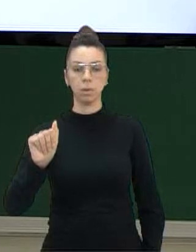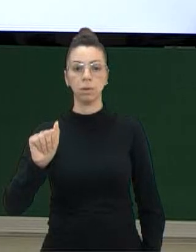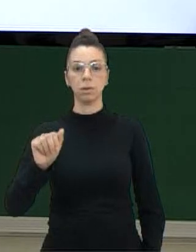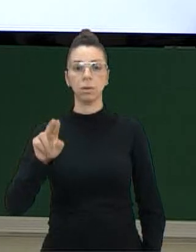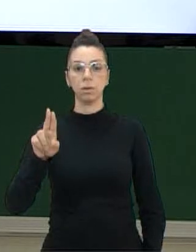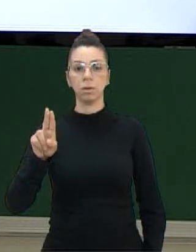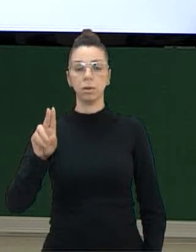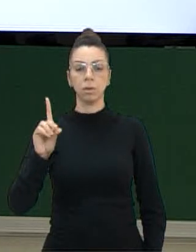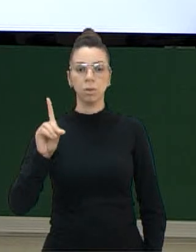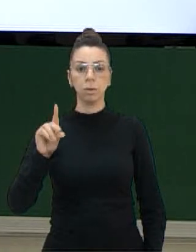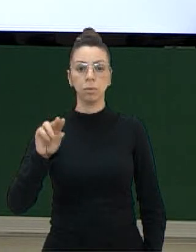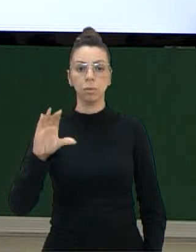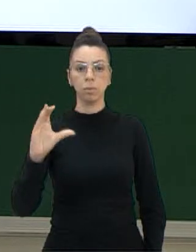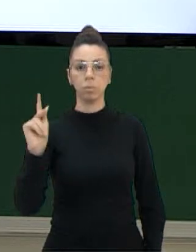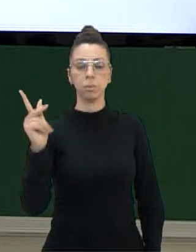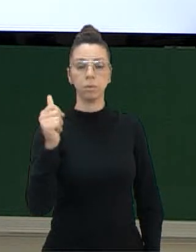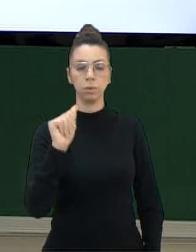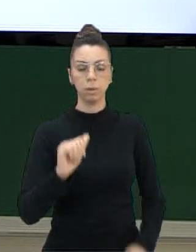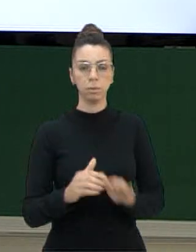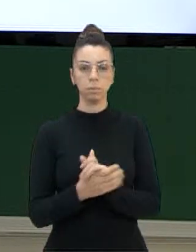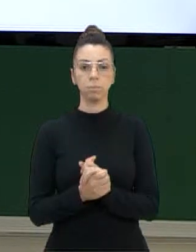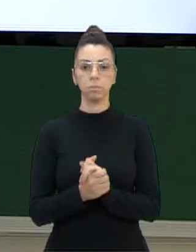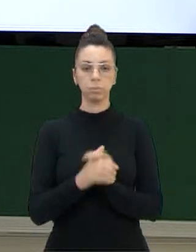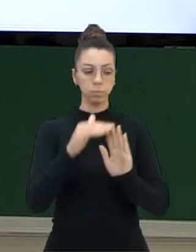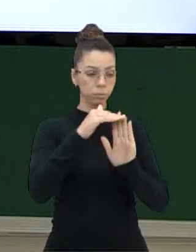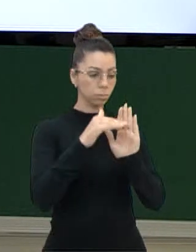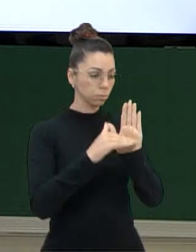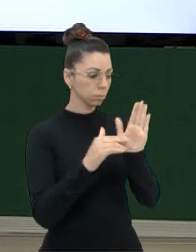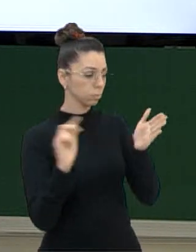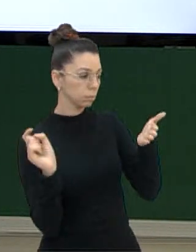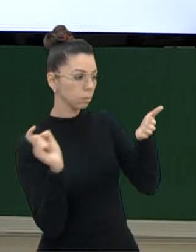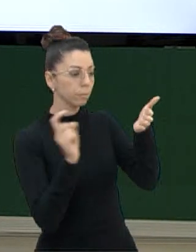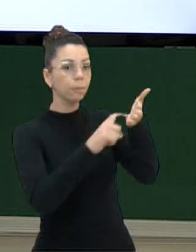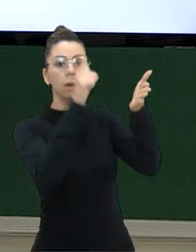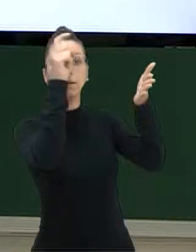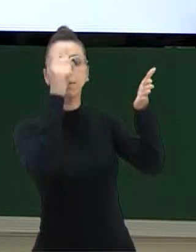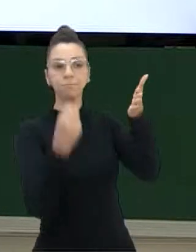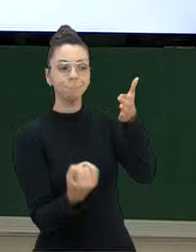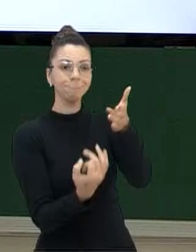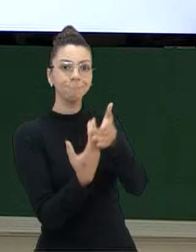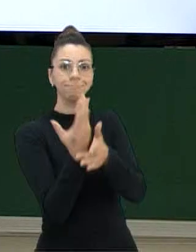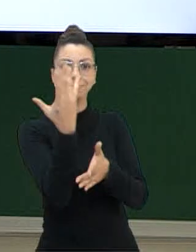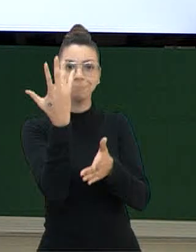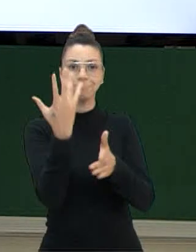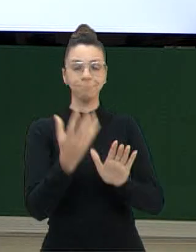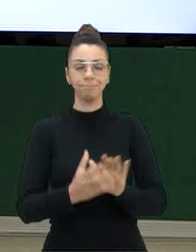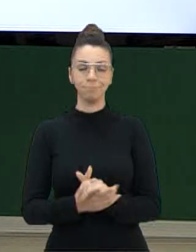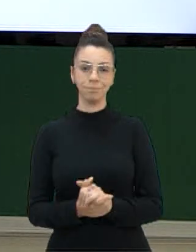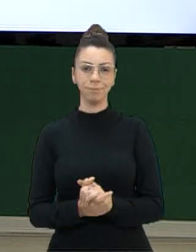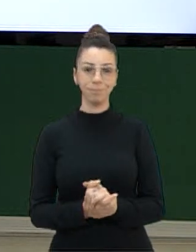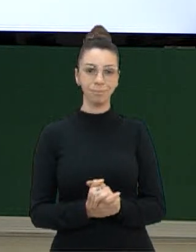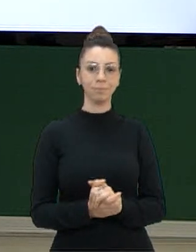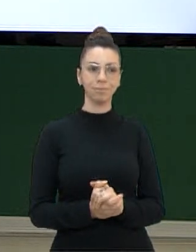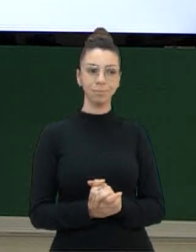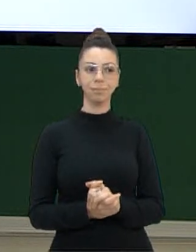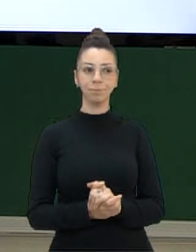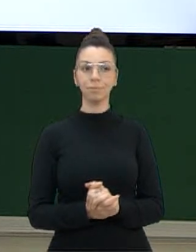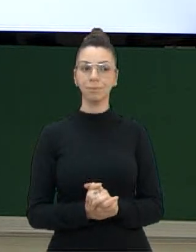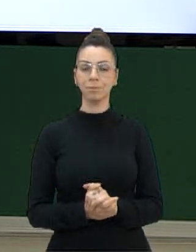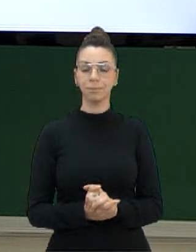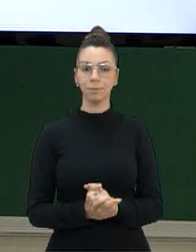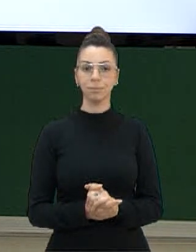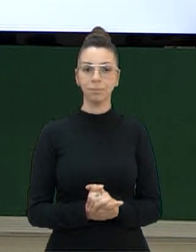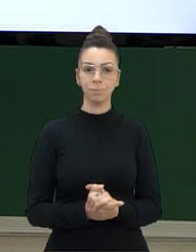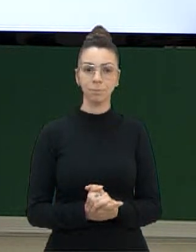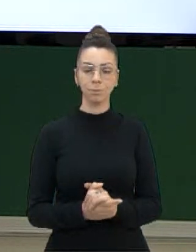etc. Então, os utensílios, os elementos, com apertar de um botão você os tinha em mão já. Sim?